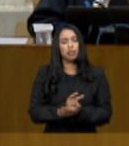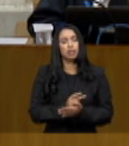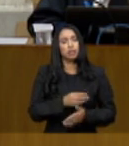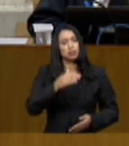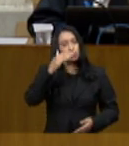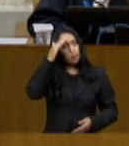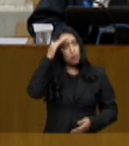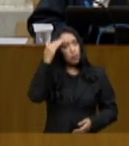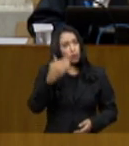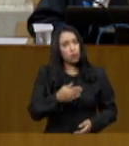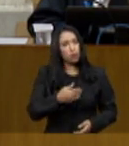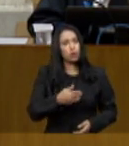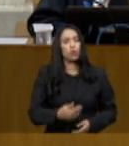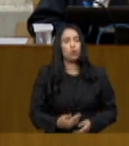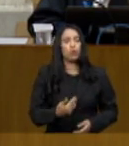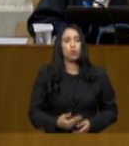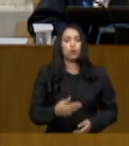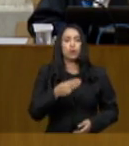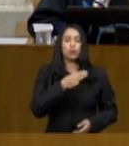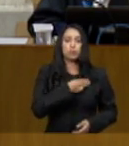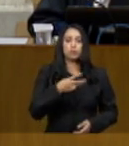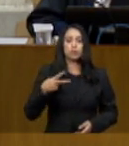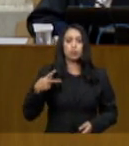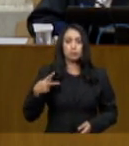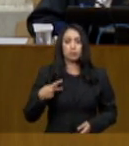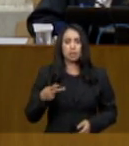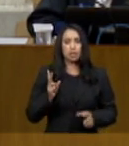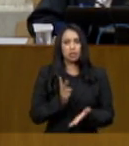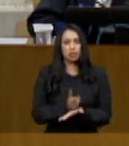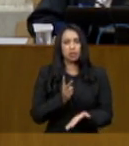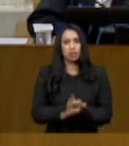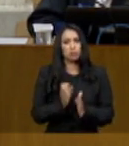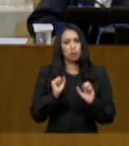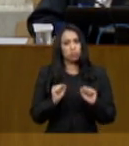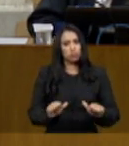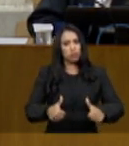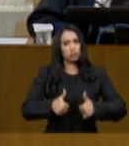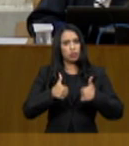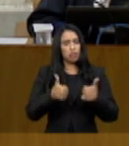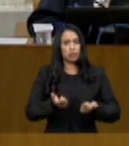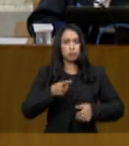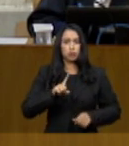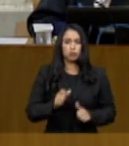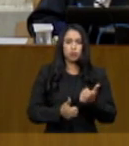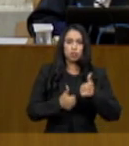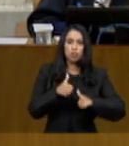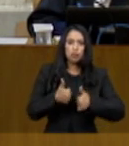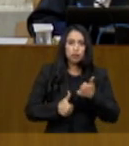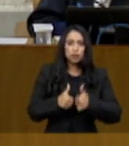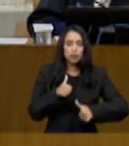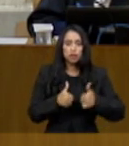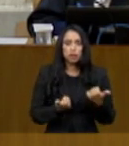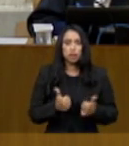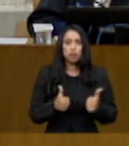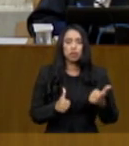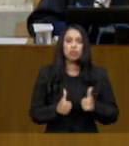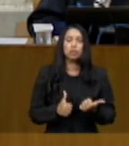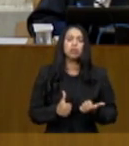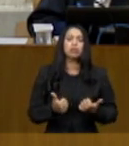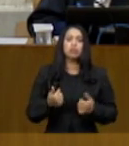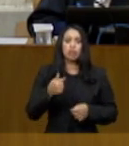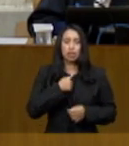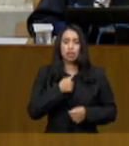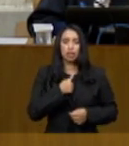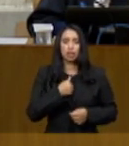público e vossa excelência sempre demonstrou a sua qualidade a sua competência profundidade de análise de tal sorte que mais uma vez